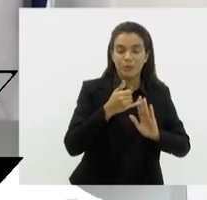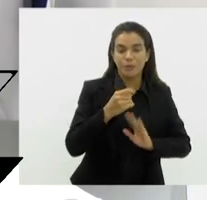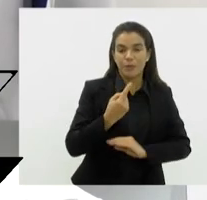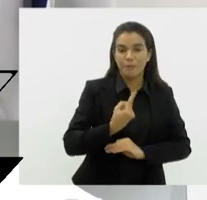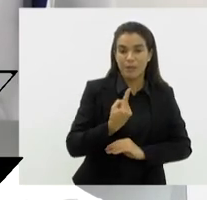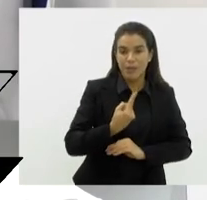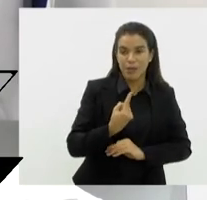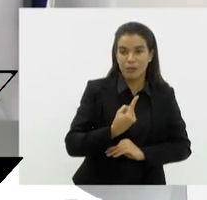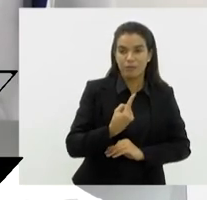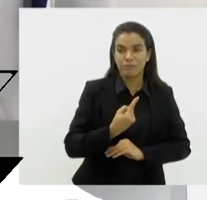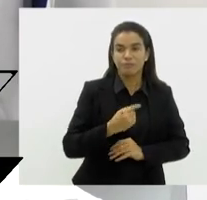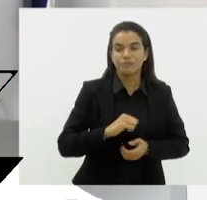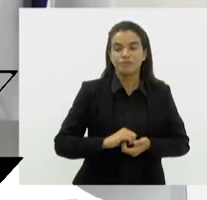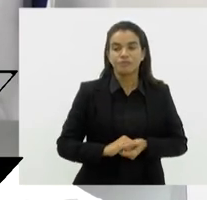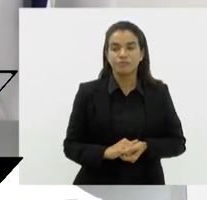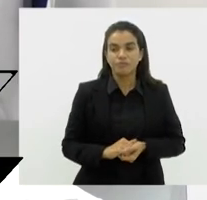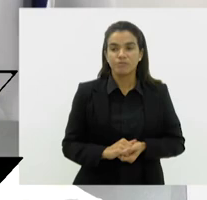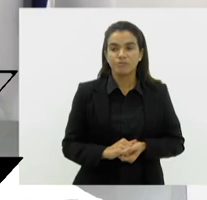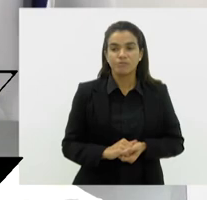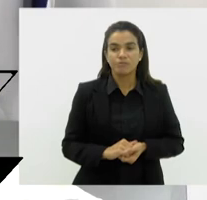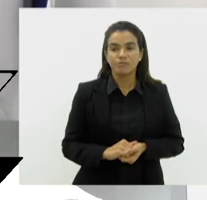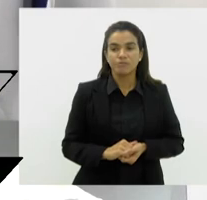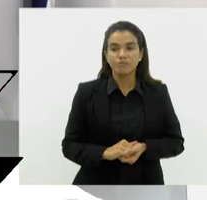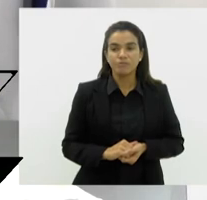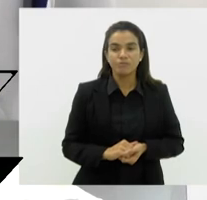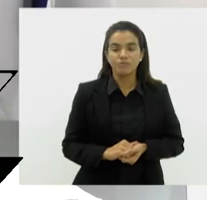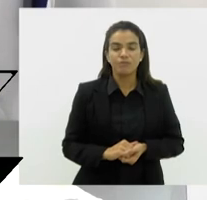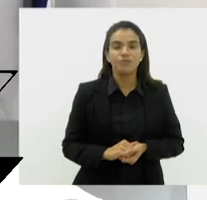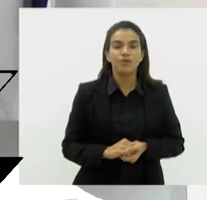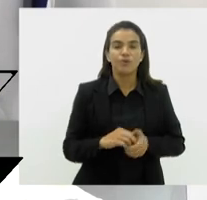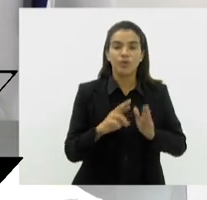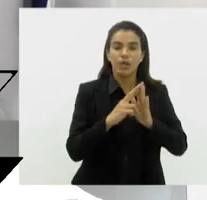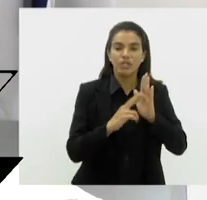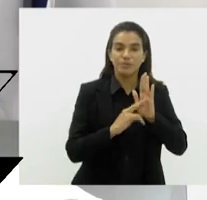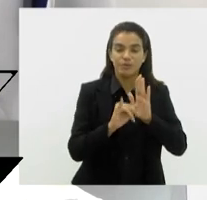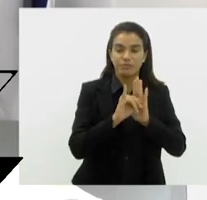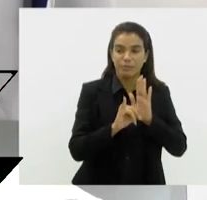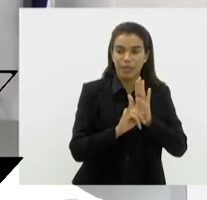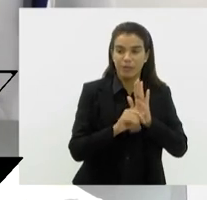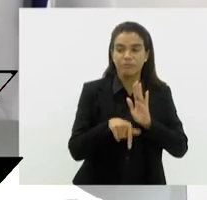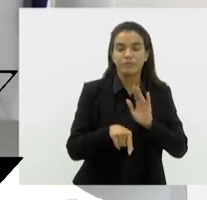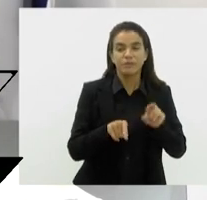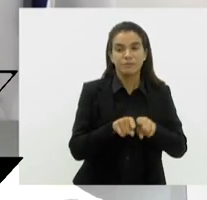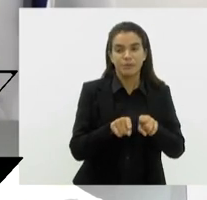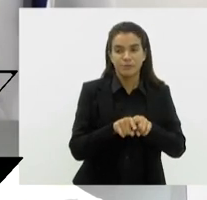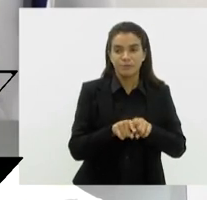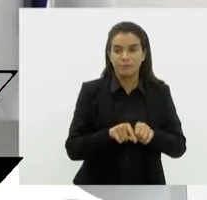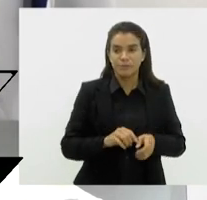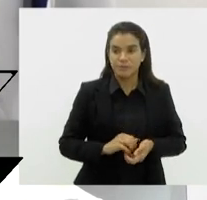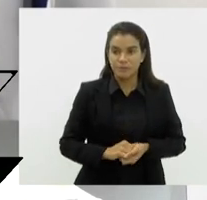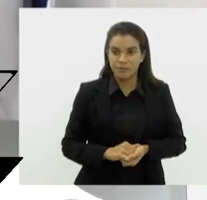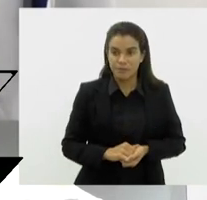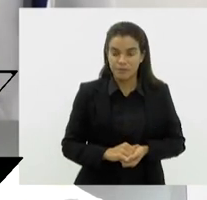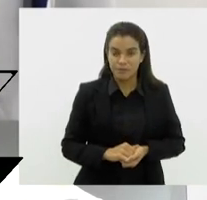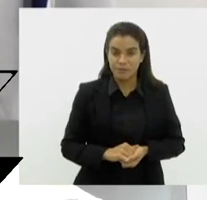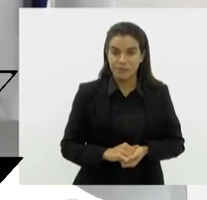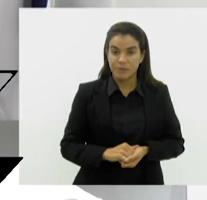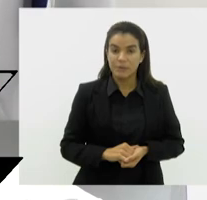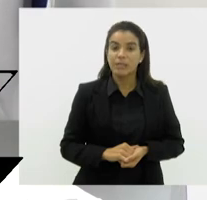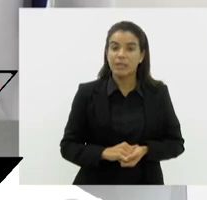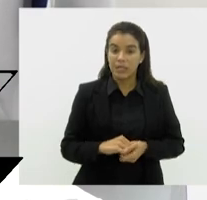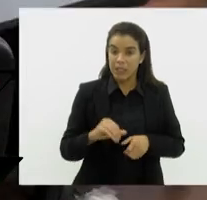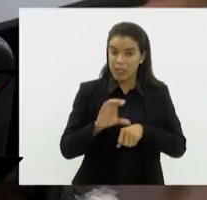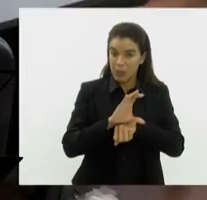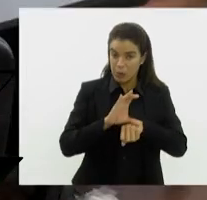inciso 2º do Regimento Interno do Tribunal de Contas do Estado do Rio de Janeiro. É previsto na